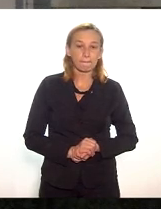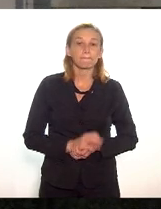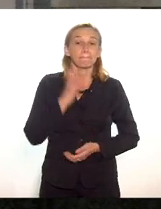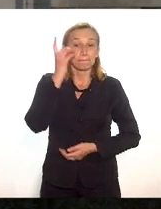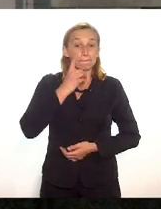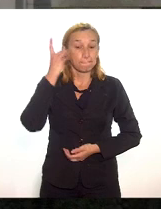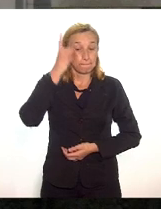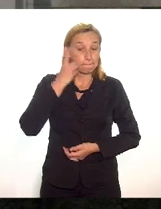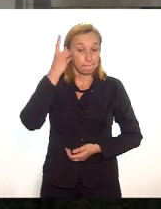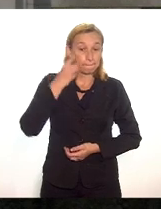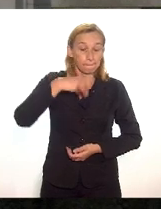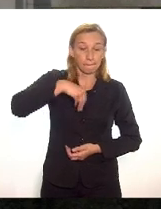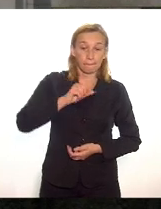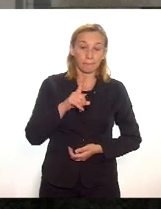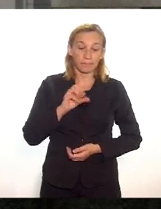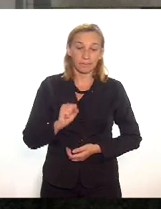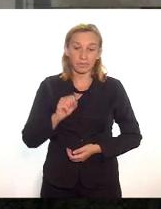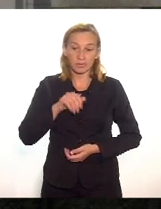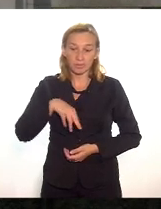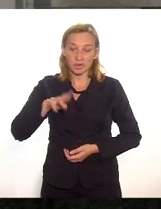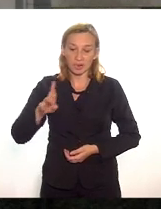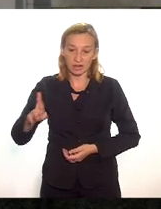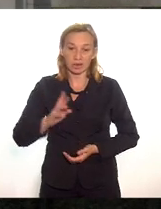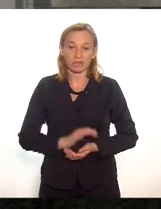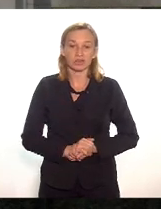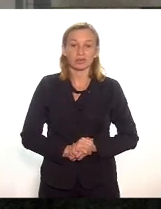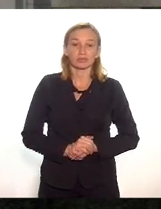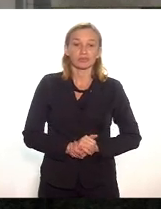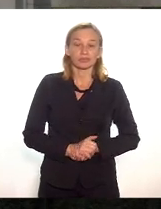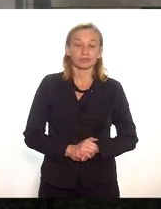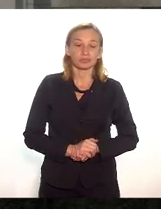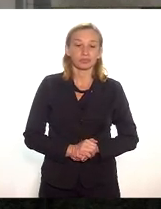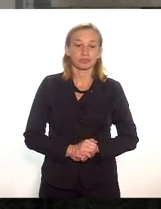Deputado Marcos Miller votou sim no grupo.